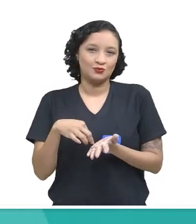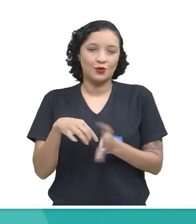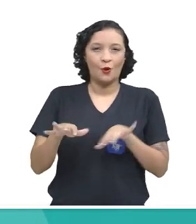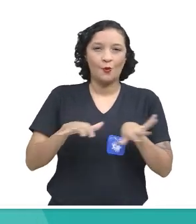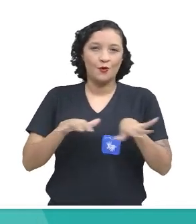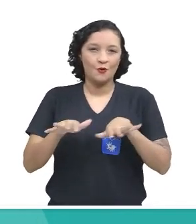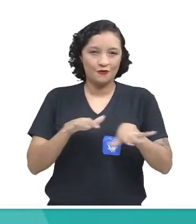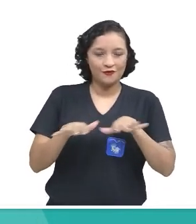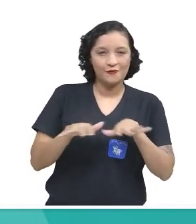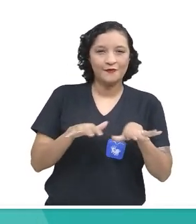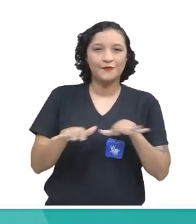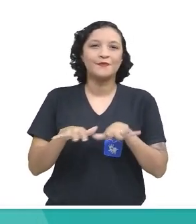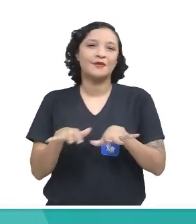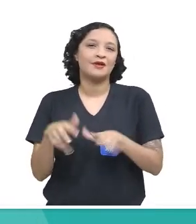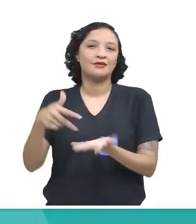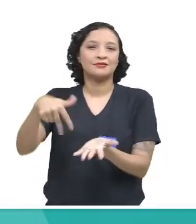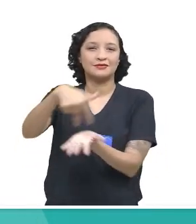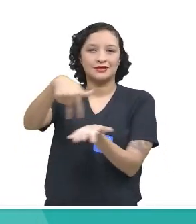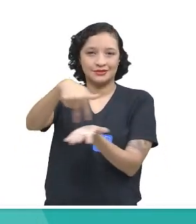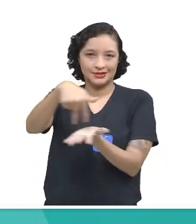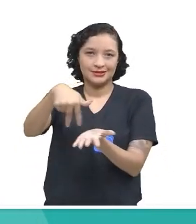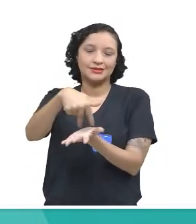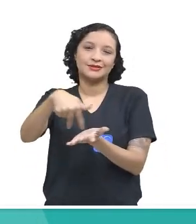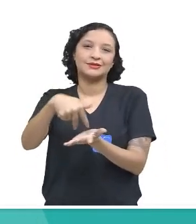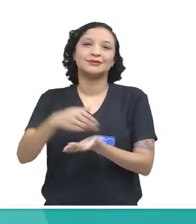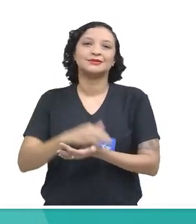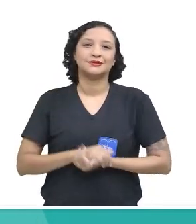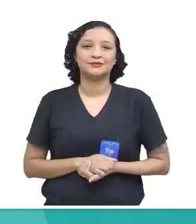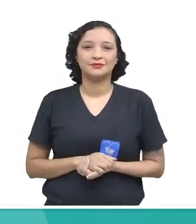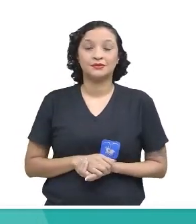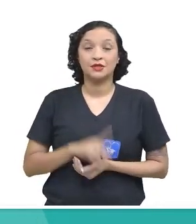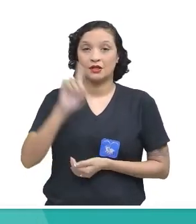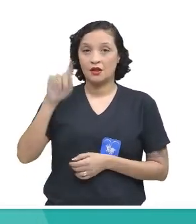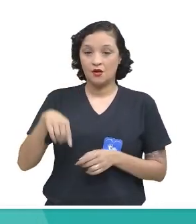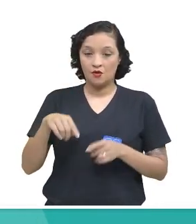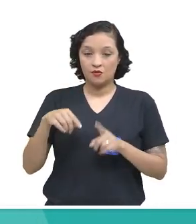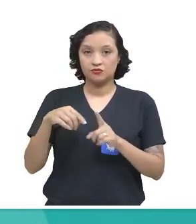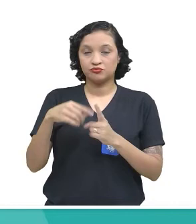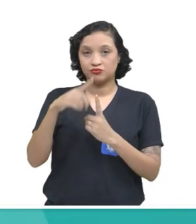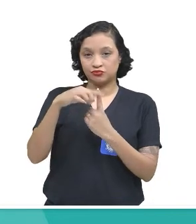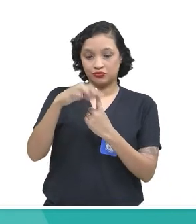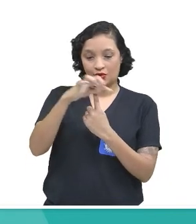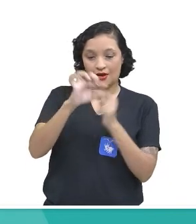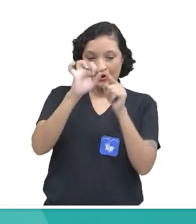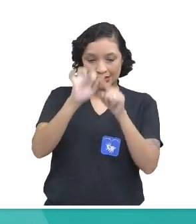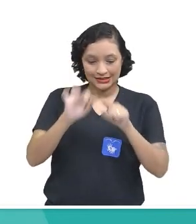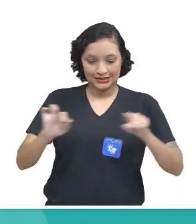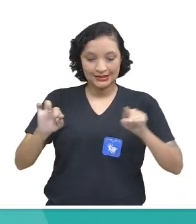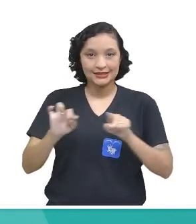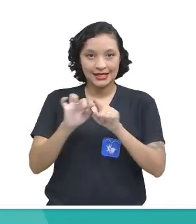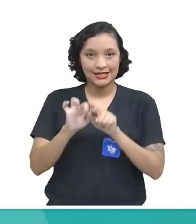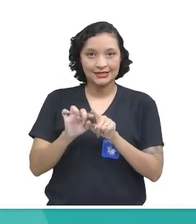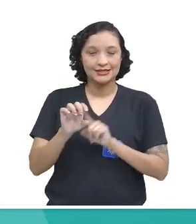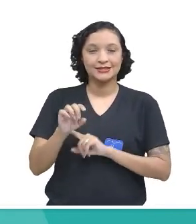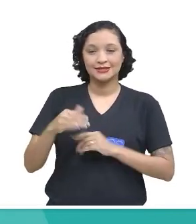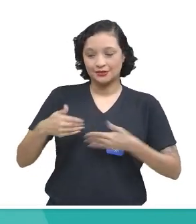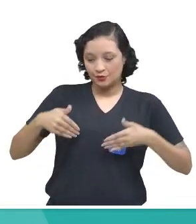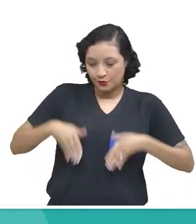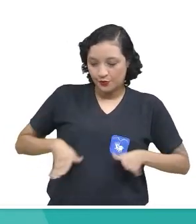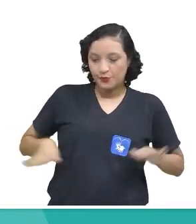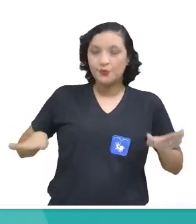movimentos delicados da dançarina. Então, a saia delas é um show à parte, né? Vai mostrar ali